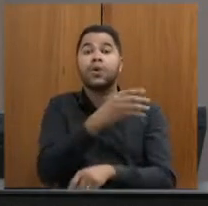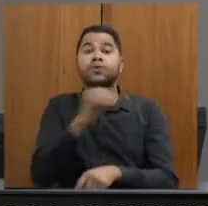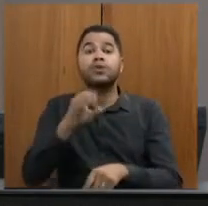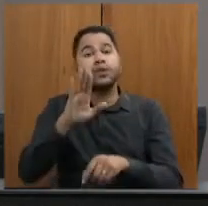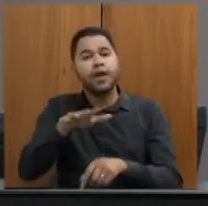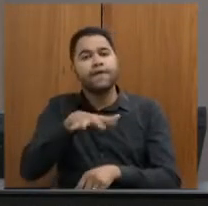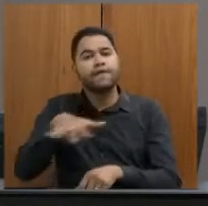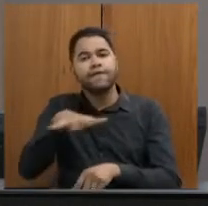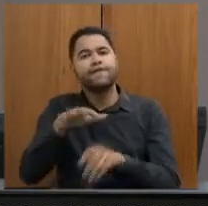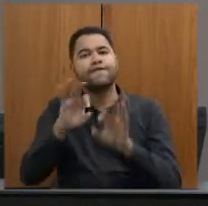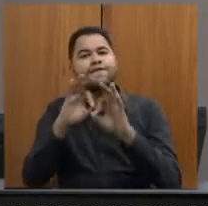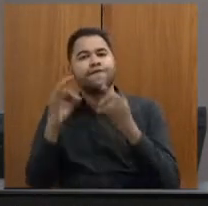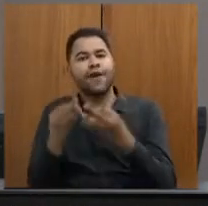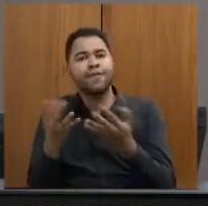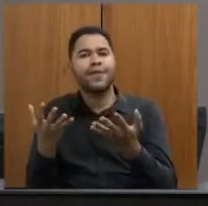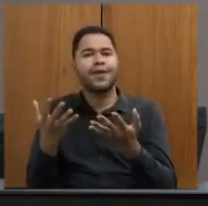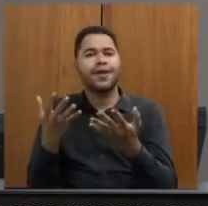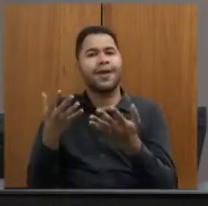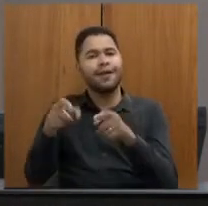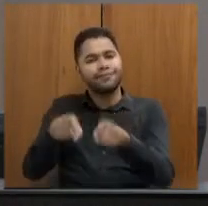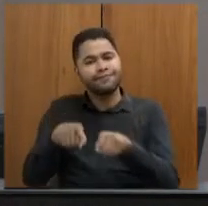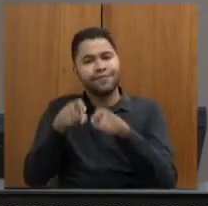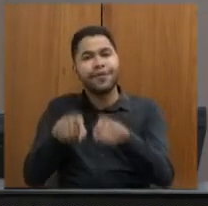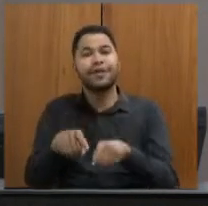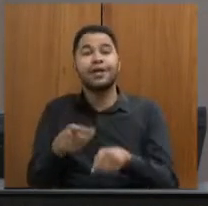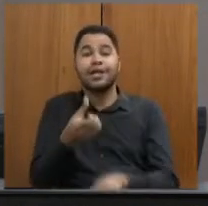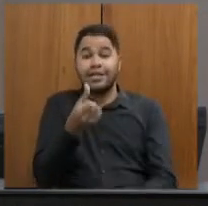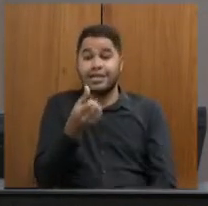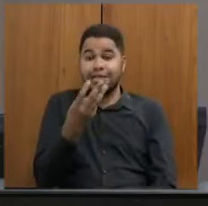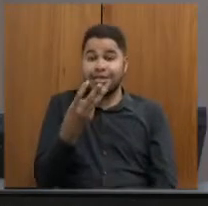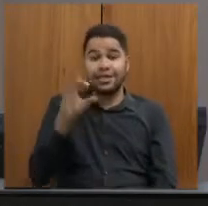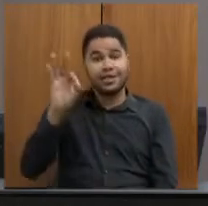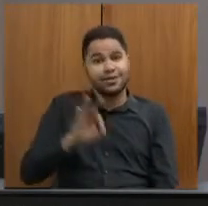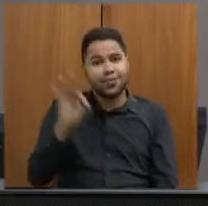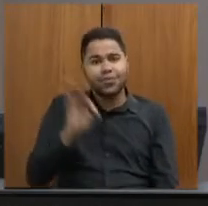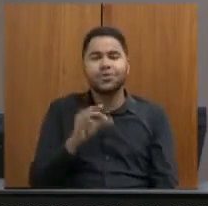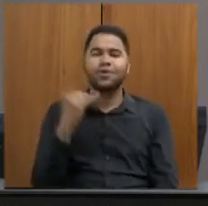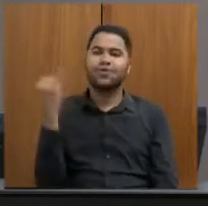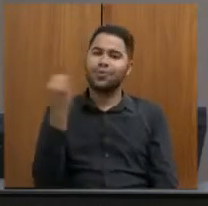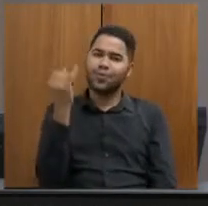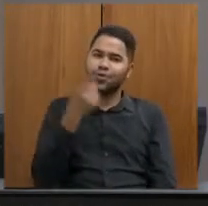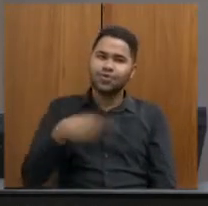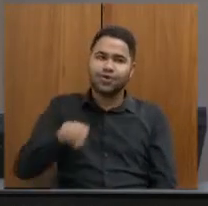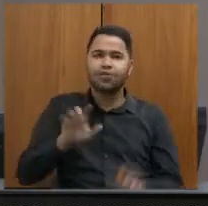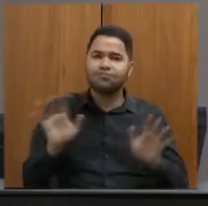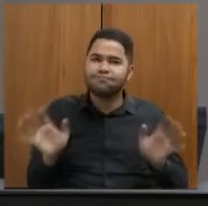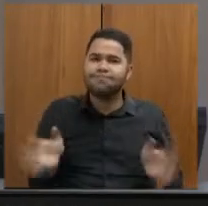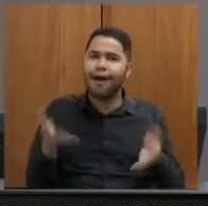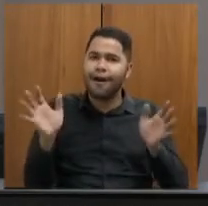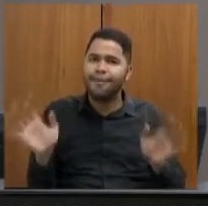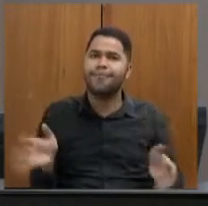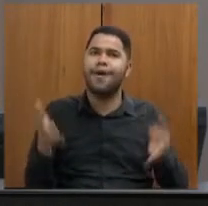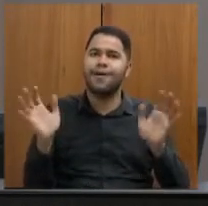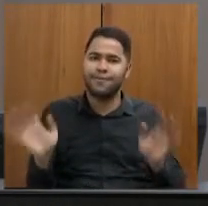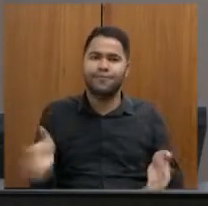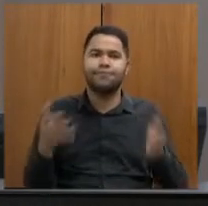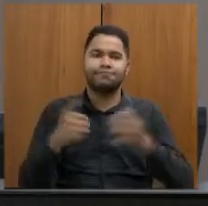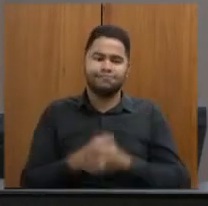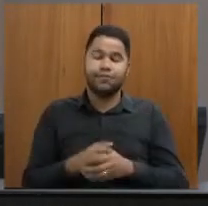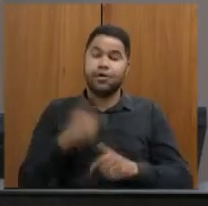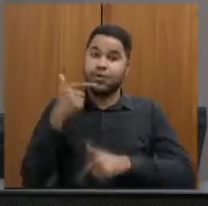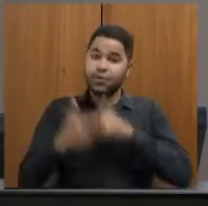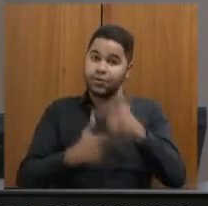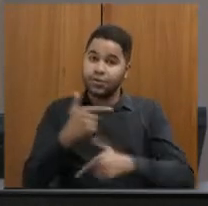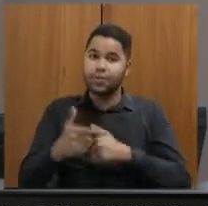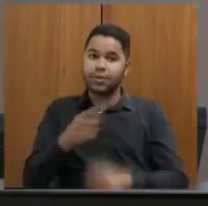Agricultura Familiar assistidos pela Emater 73 por cento então é muito importante a gente comentar isso ajuda por causa do nosso Franco é um